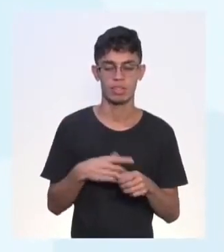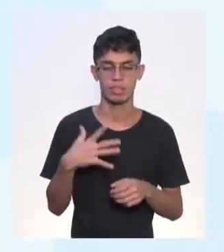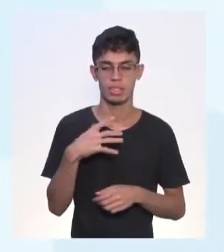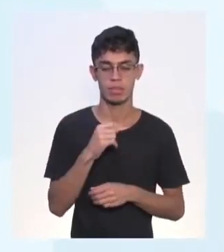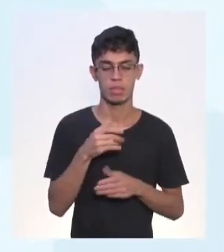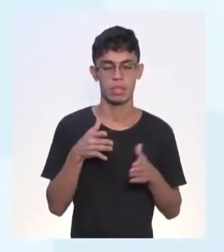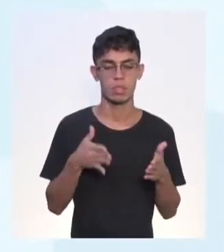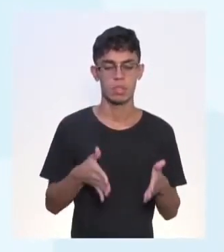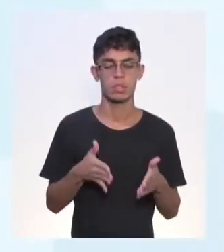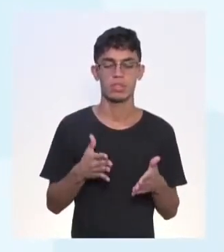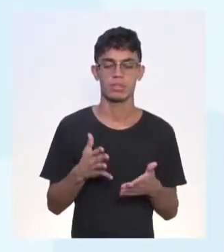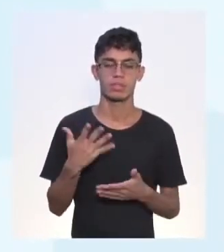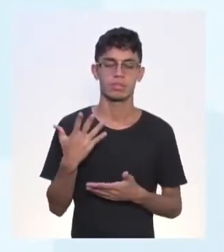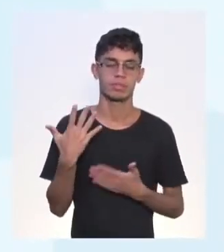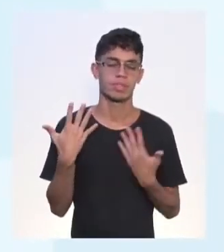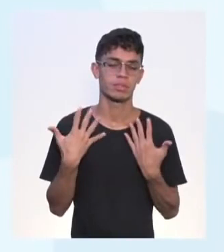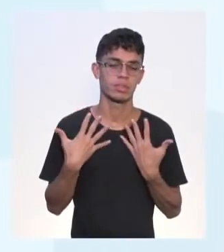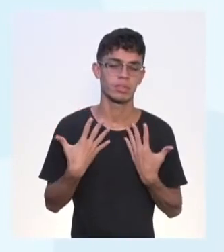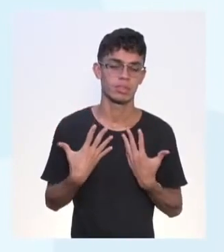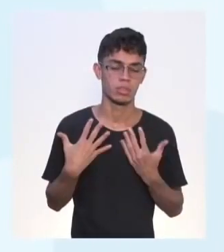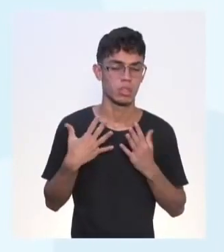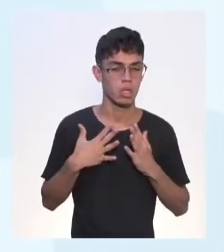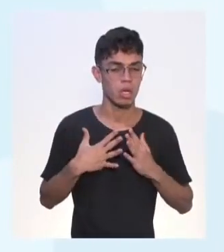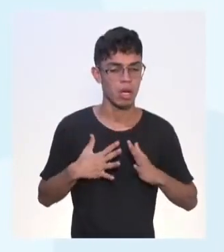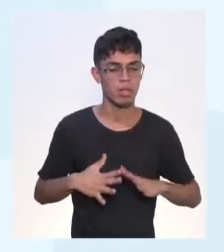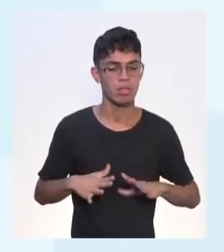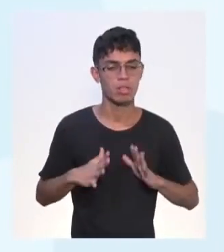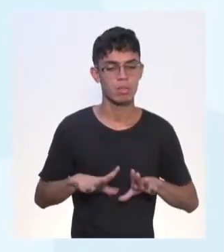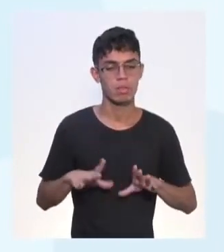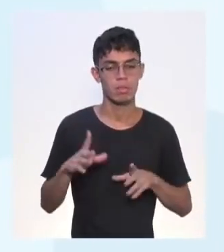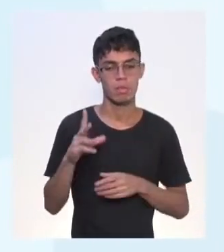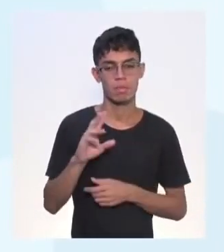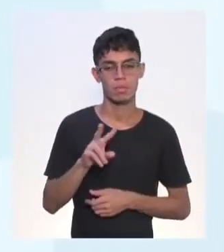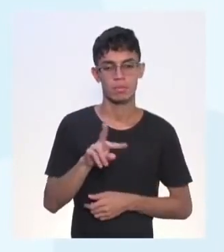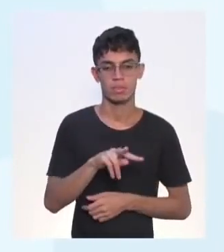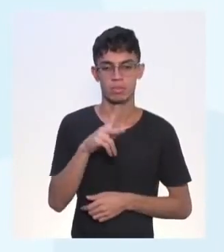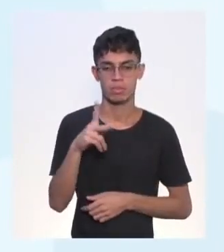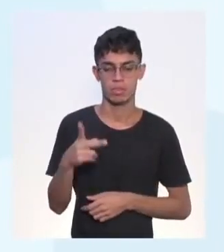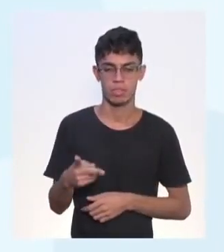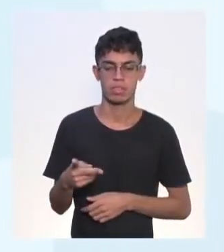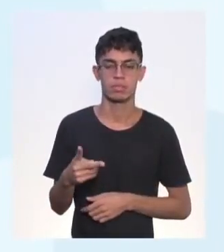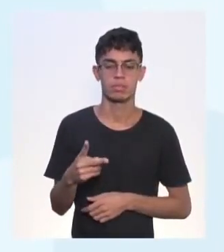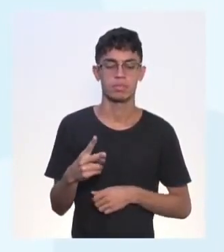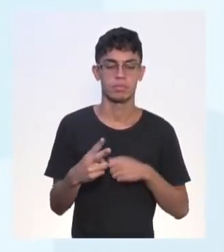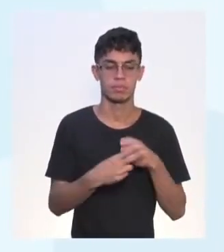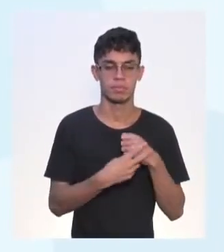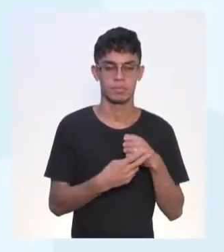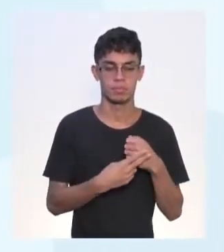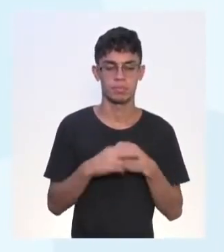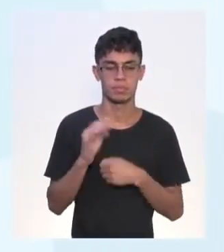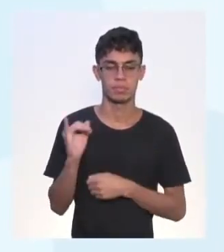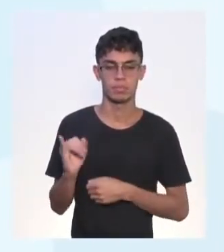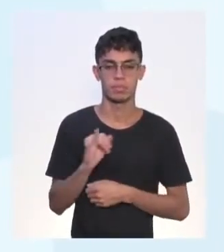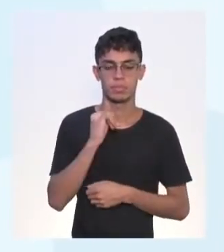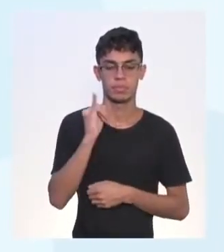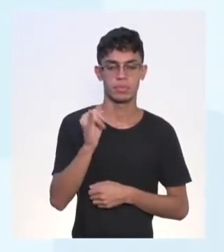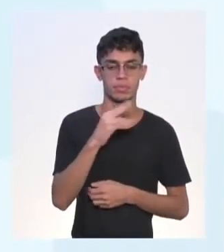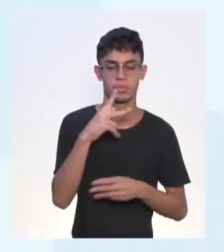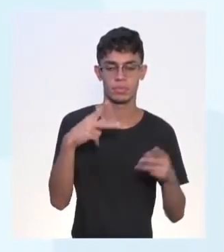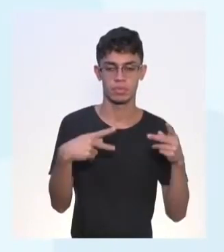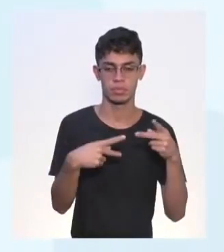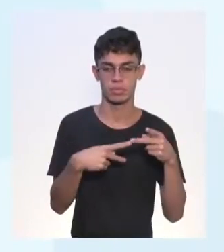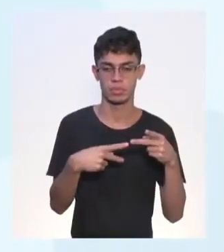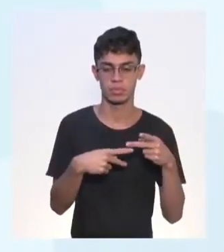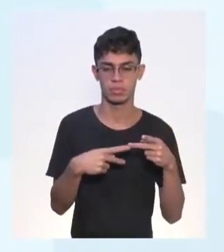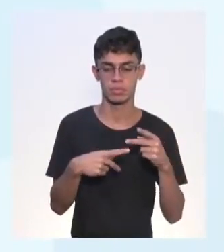tranquila, conseguiu falar melhor. O que nós vimos hoje? Nós vimos transitividade dos verbos, né? E a importância das preposições.